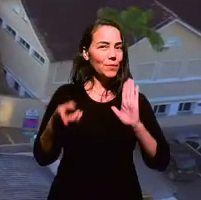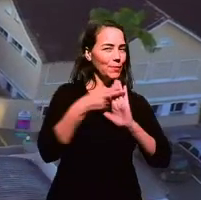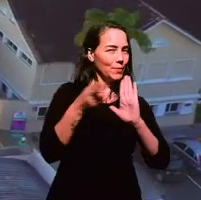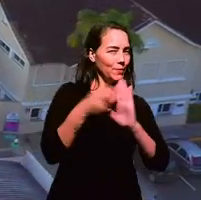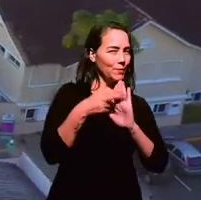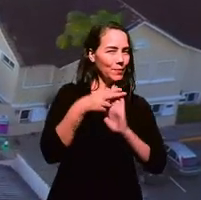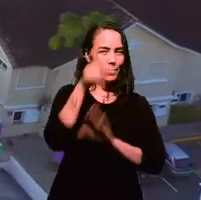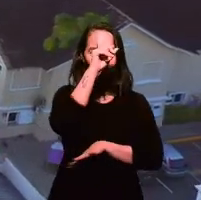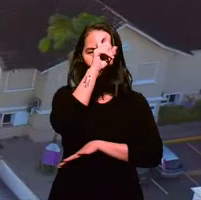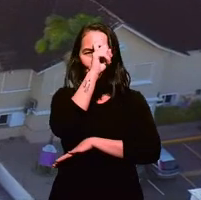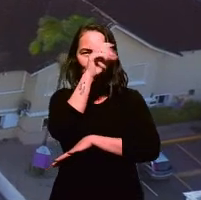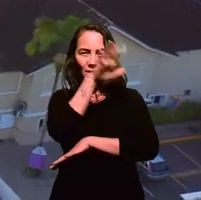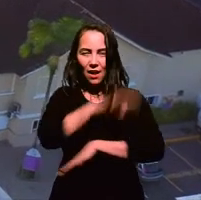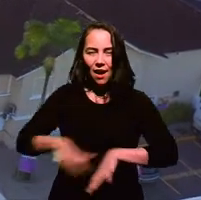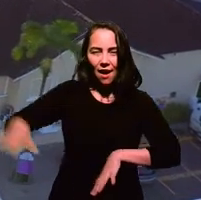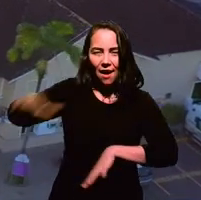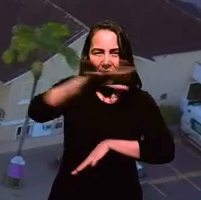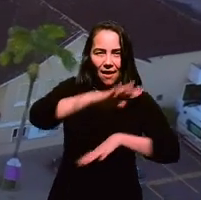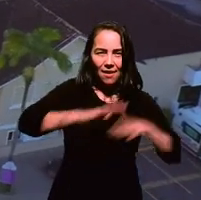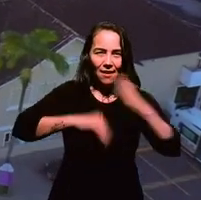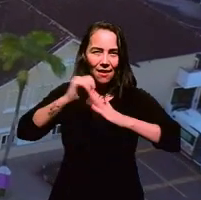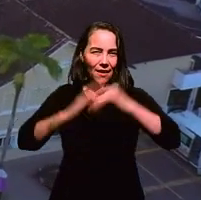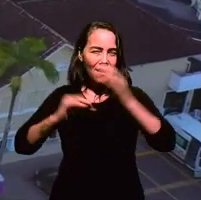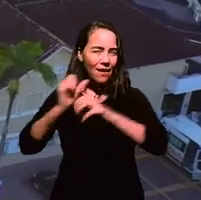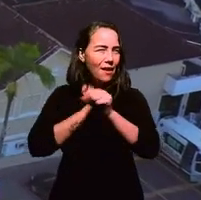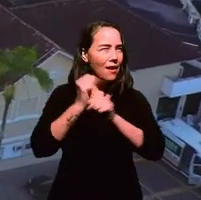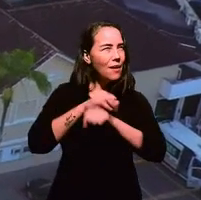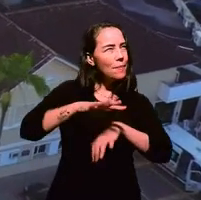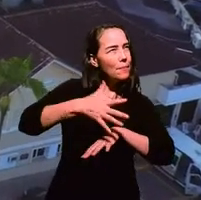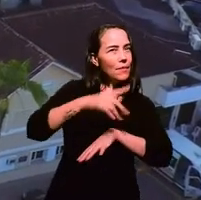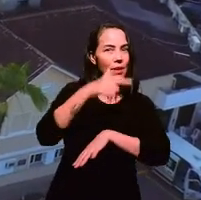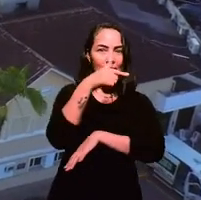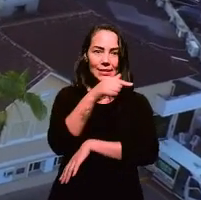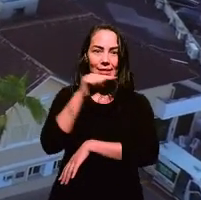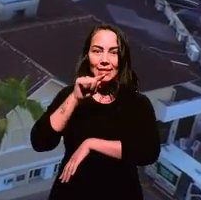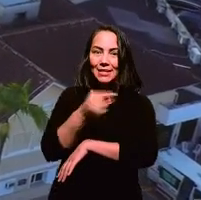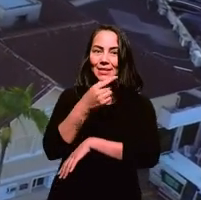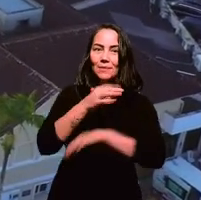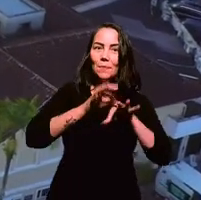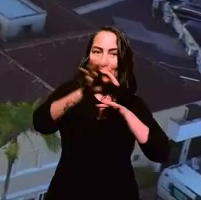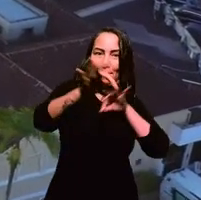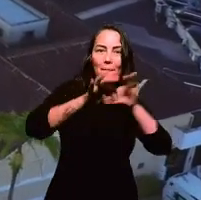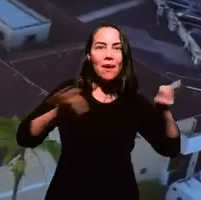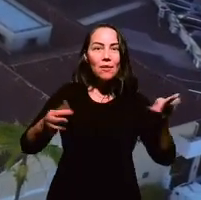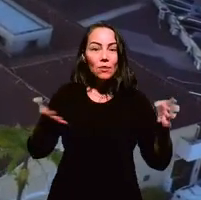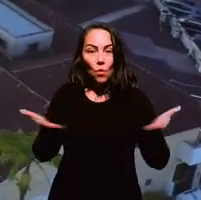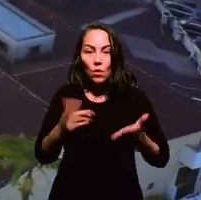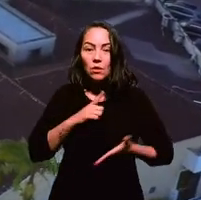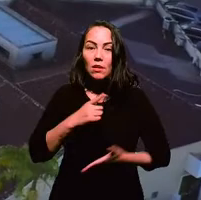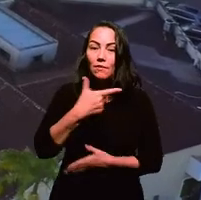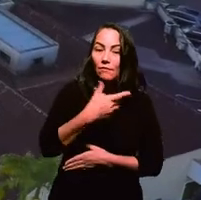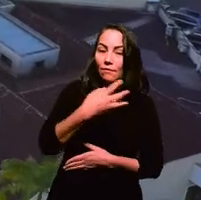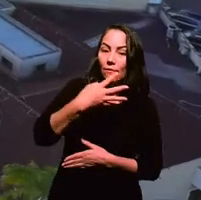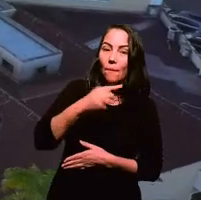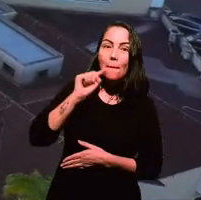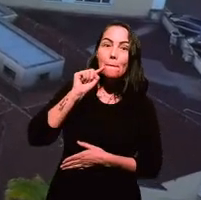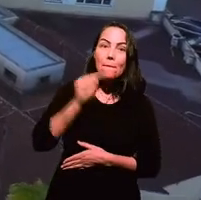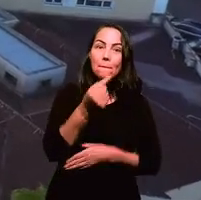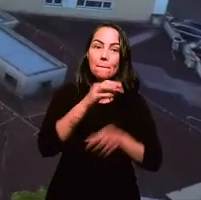Assumimos o hospital com uma área construída de aproximadamente 7 mil metros quadrados. Hoje temos 24 mil metros